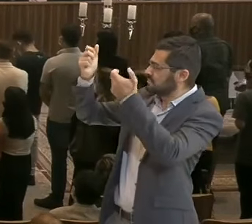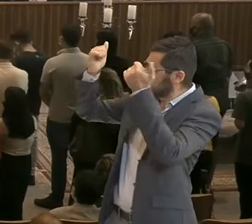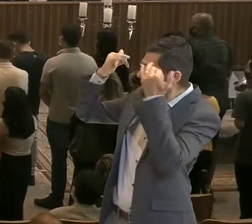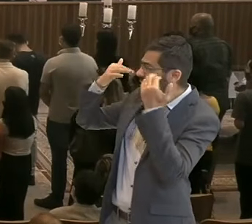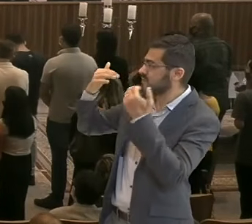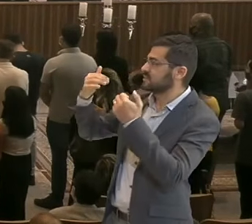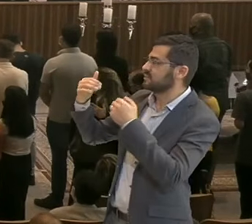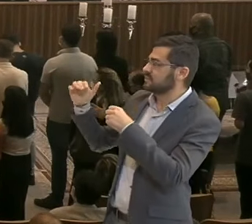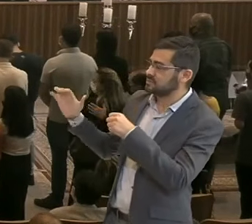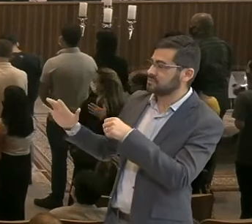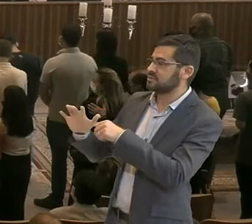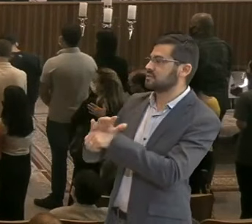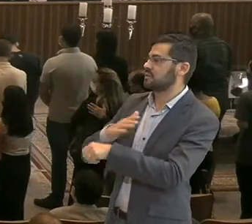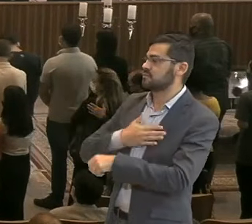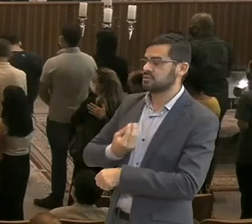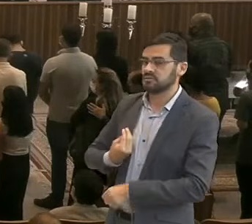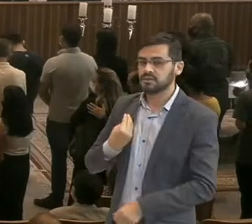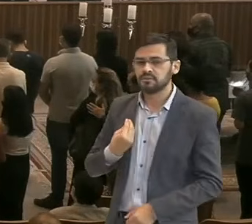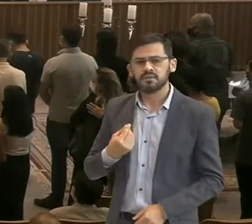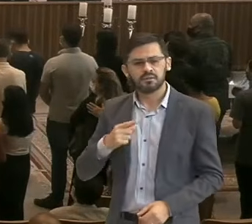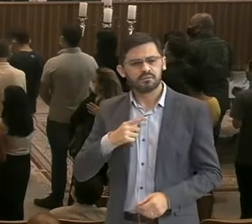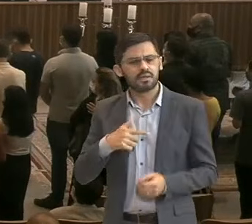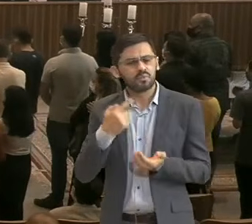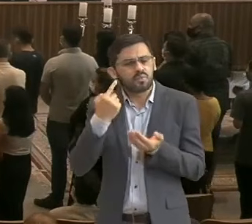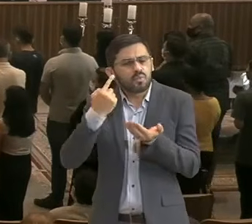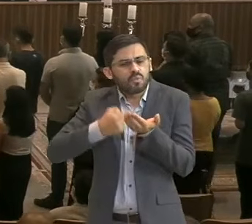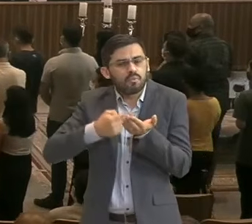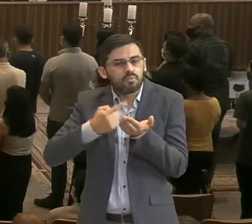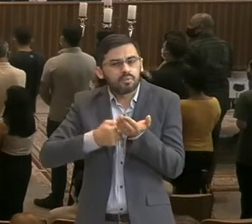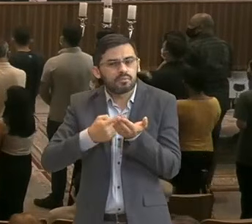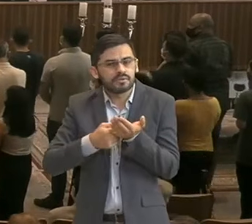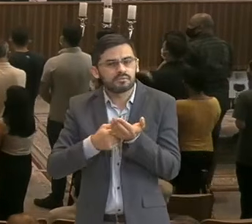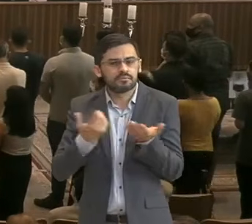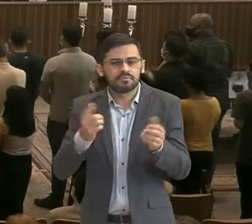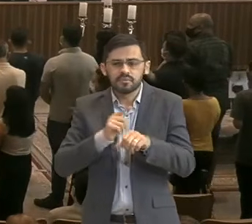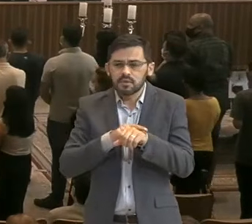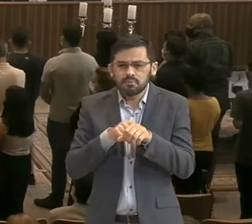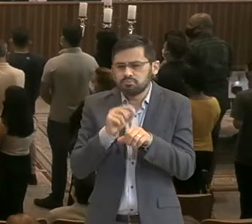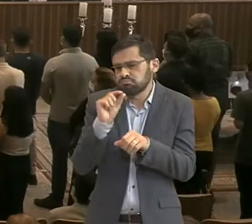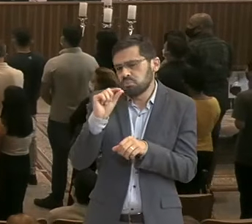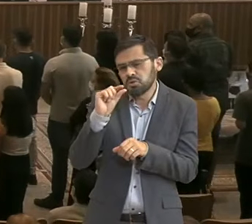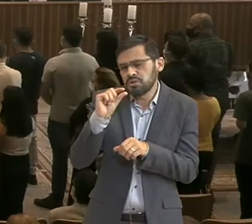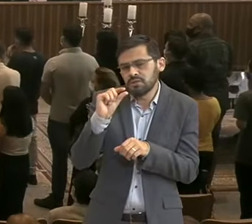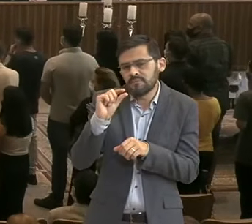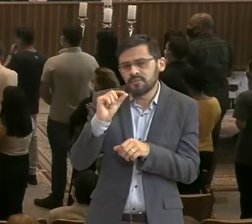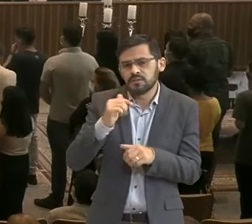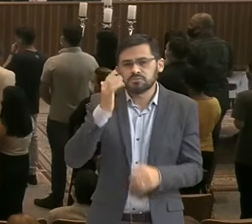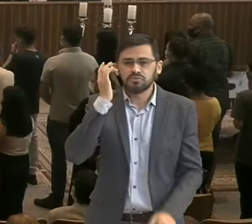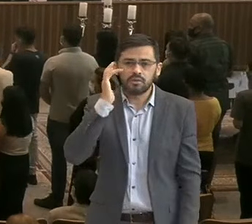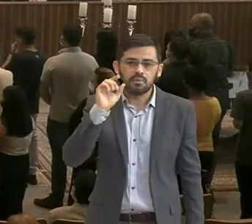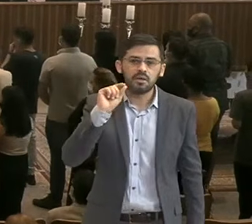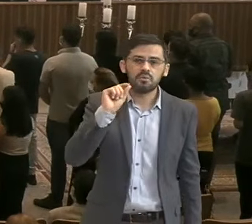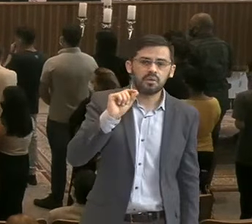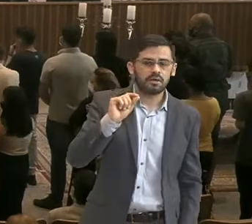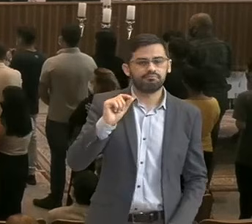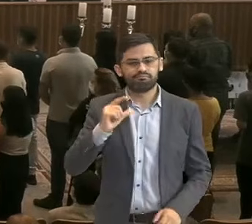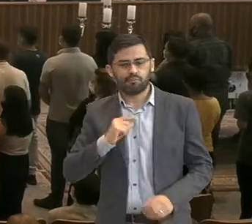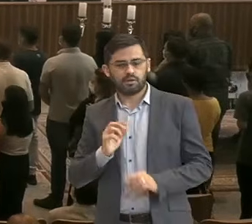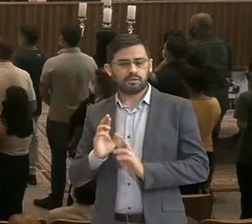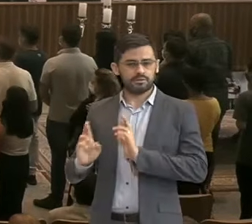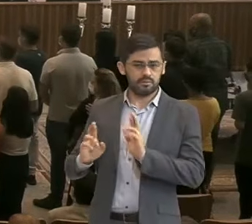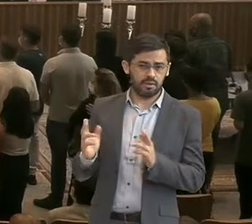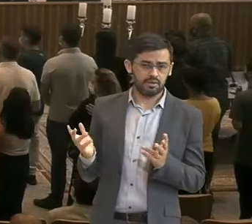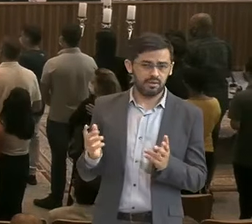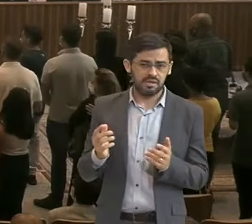mais. Marca um tempo inicial pequeno. Você não vai saber ainda se relacionar. Eu